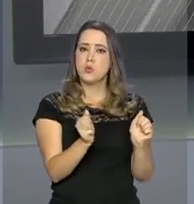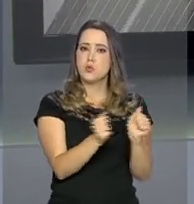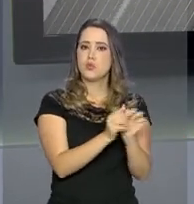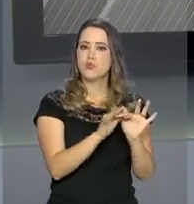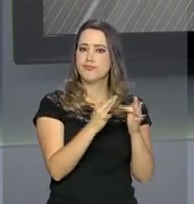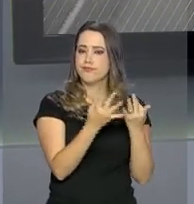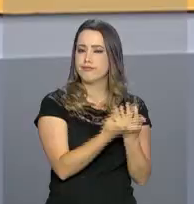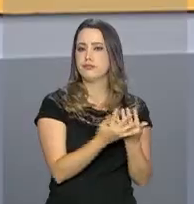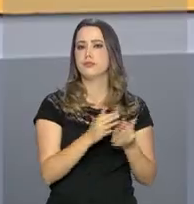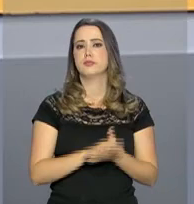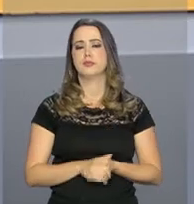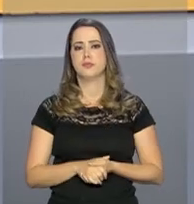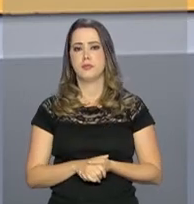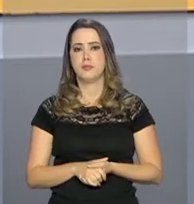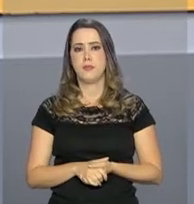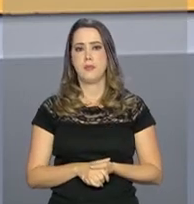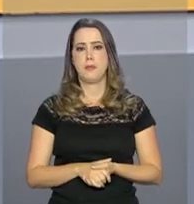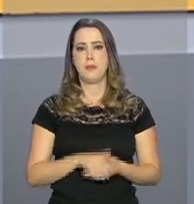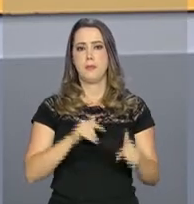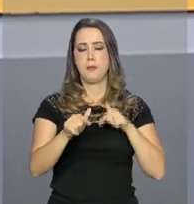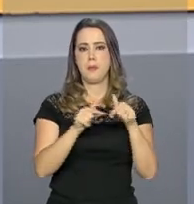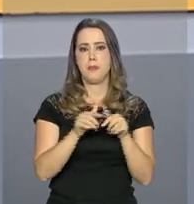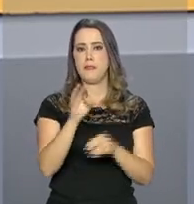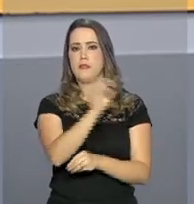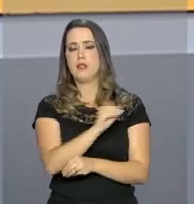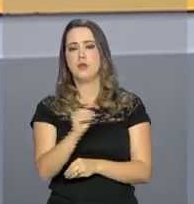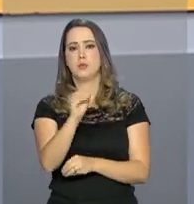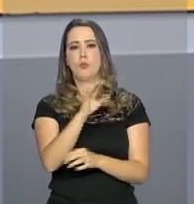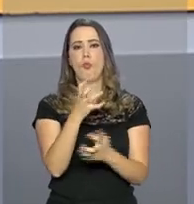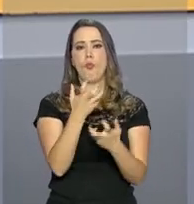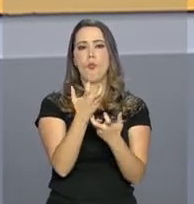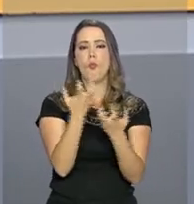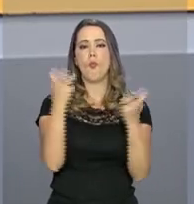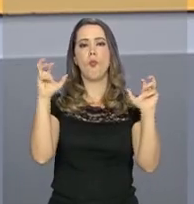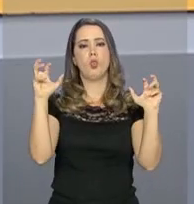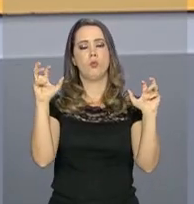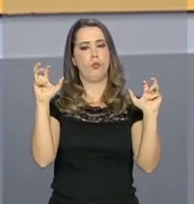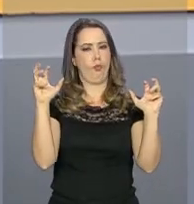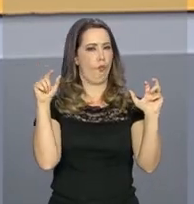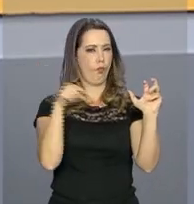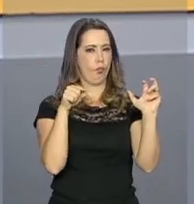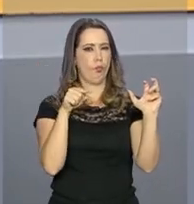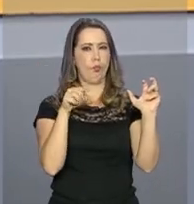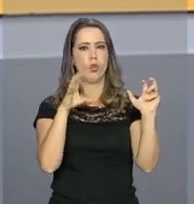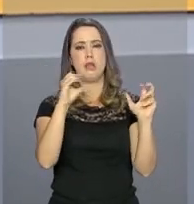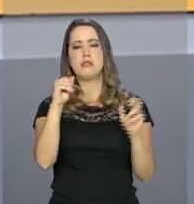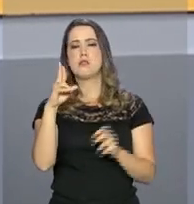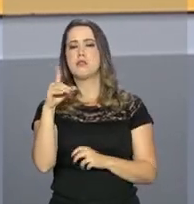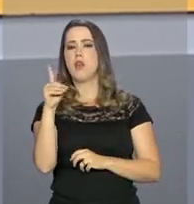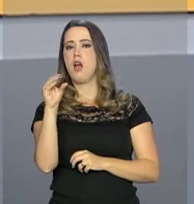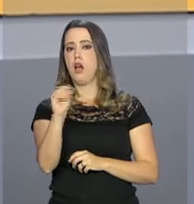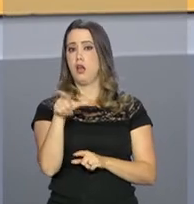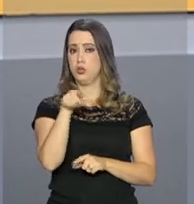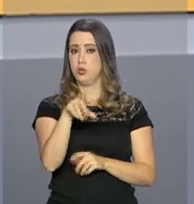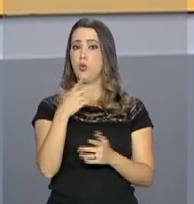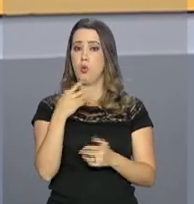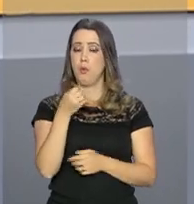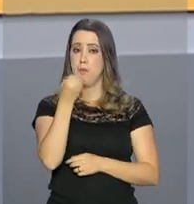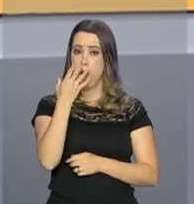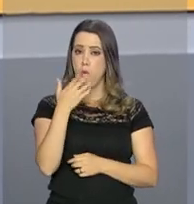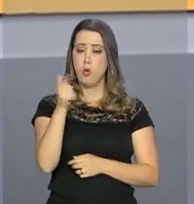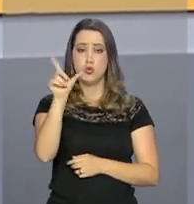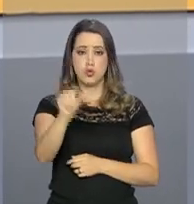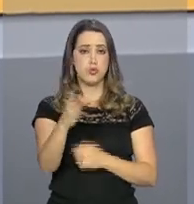separação. O trabalho de preservação do Cerrado mostra resultados positivos. O desmatamento do bioma caiu nos